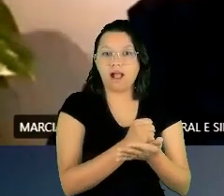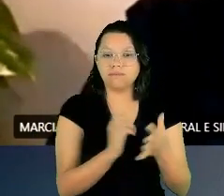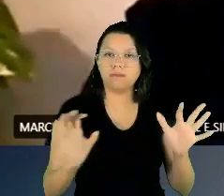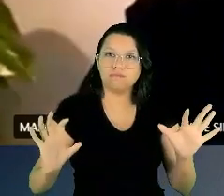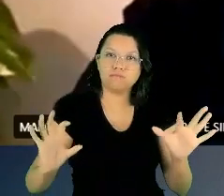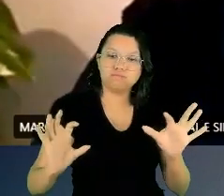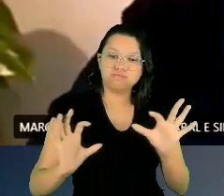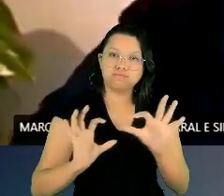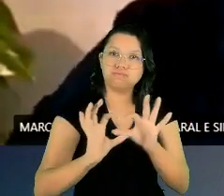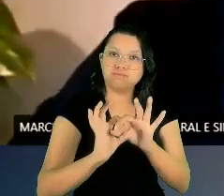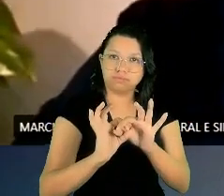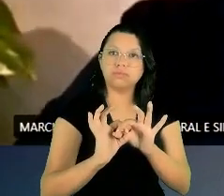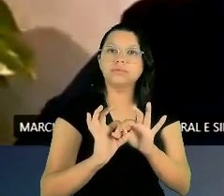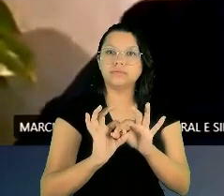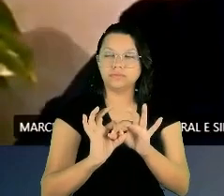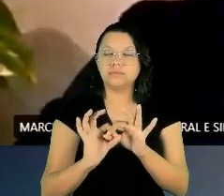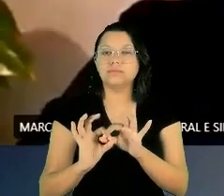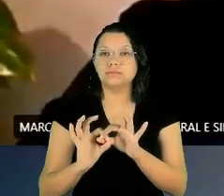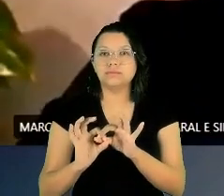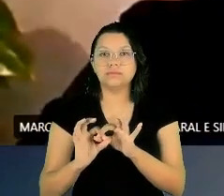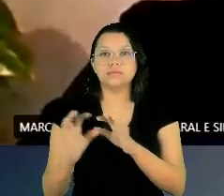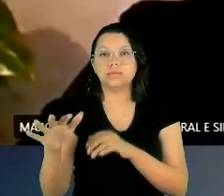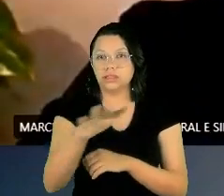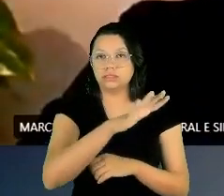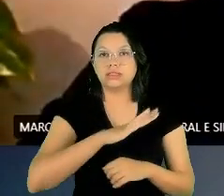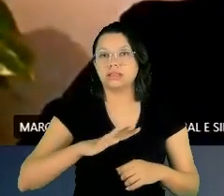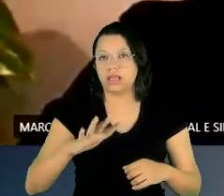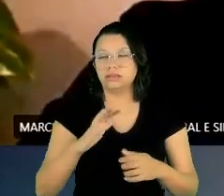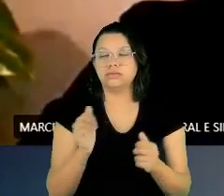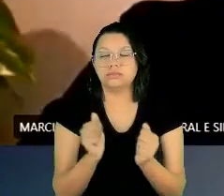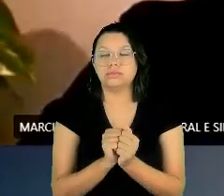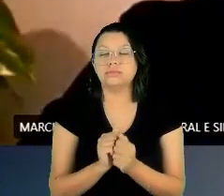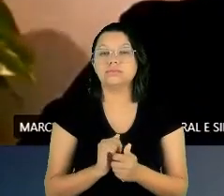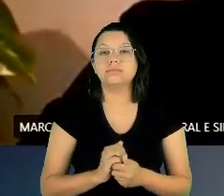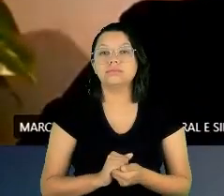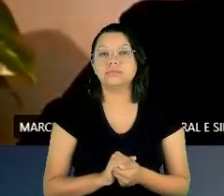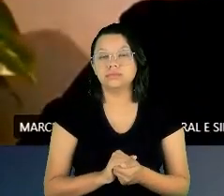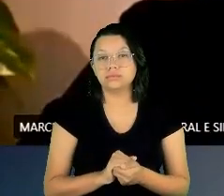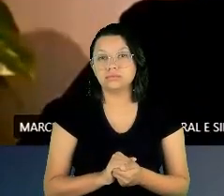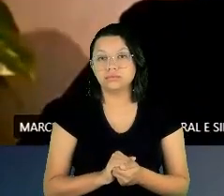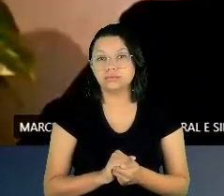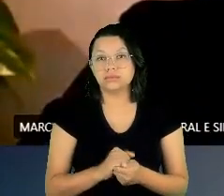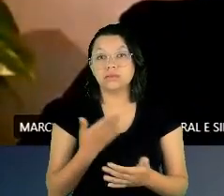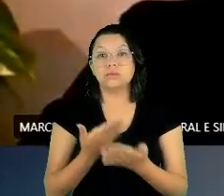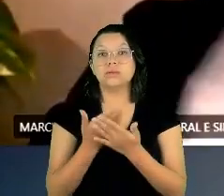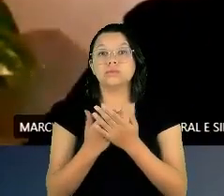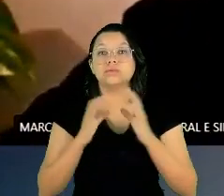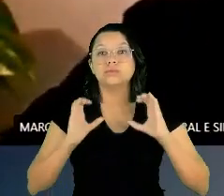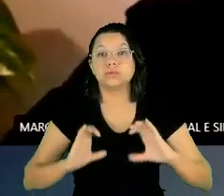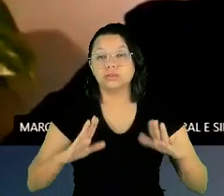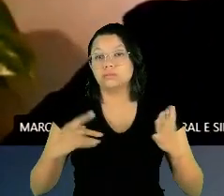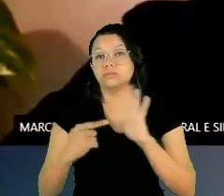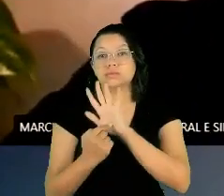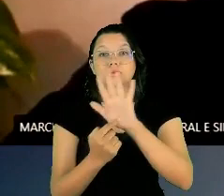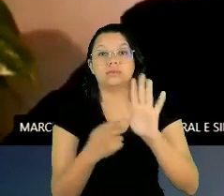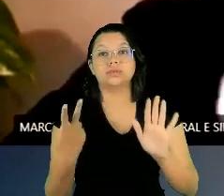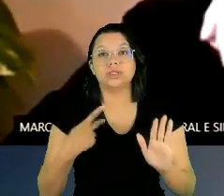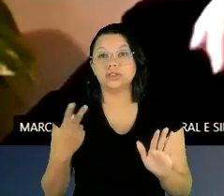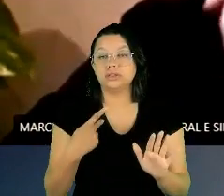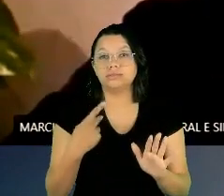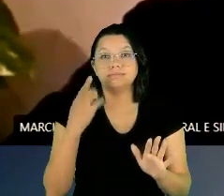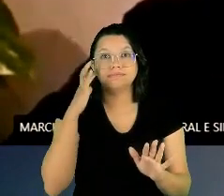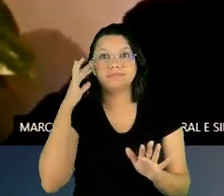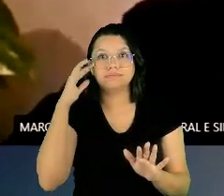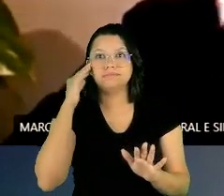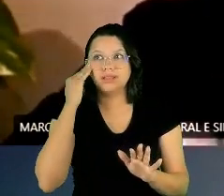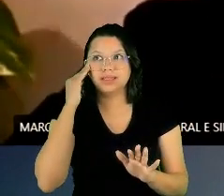casamento, economia, neurociência e psicologia. Bom, os estudos comportamentais, então,